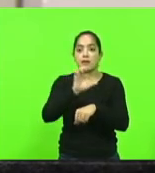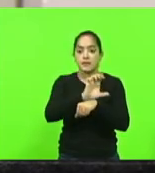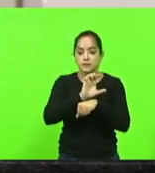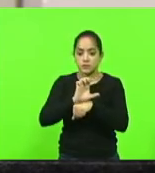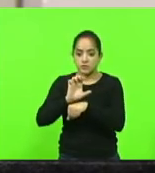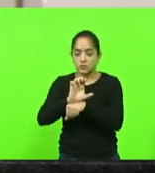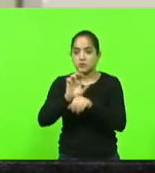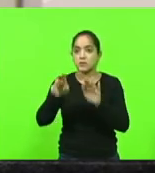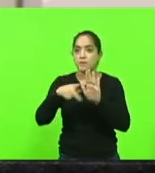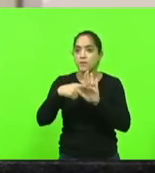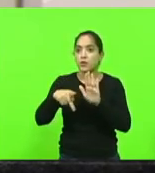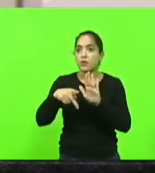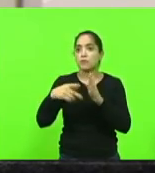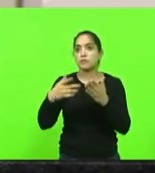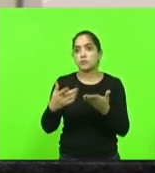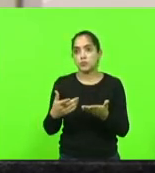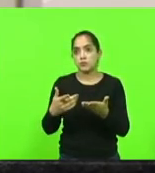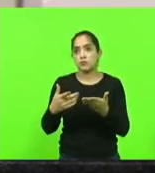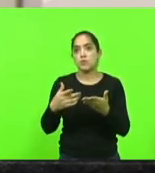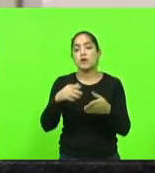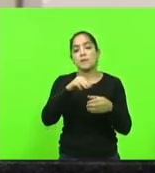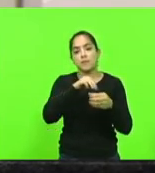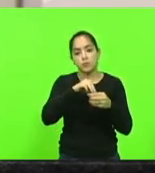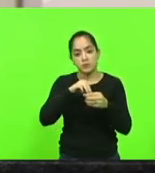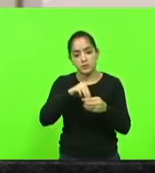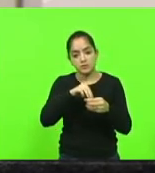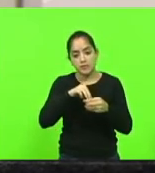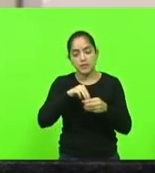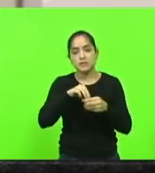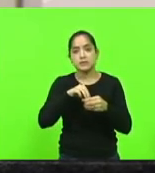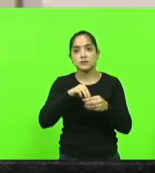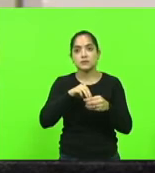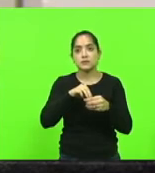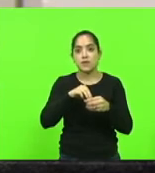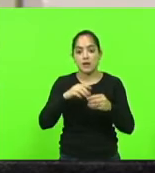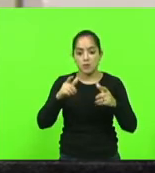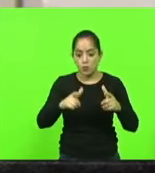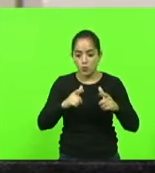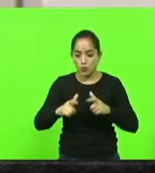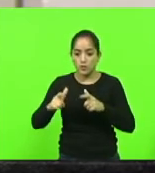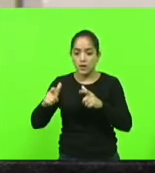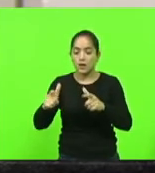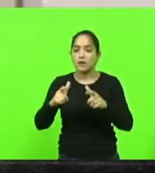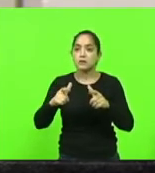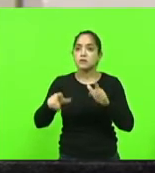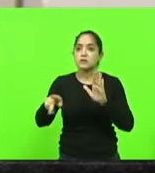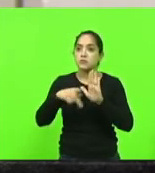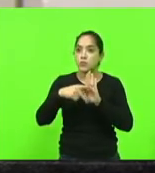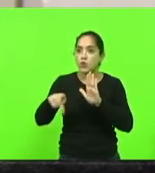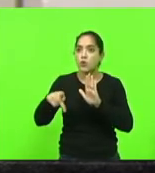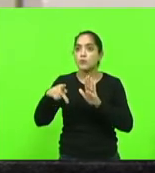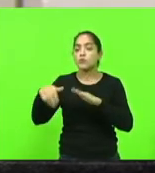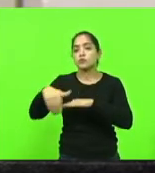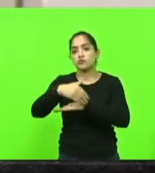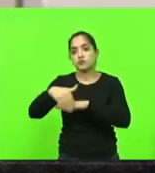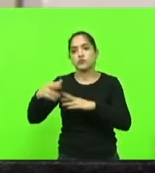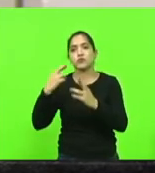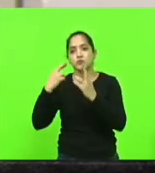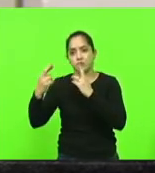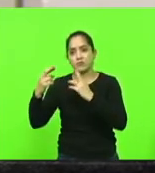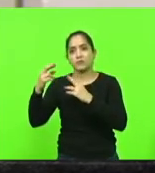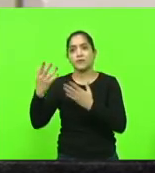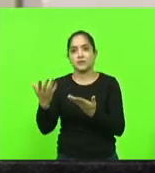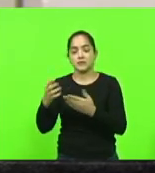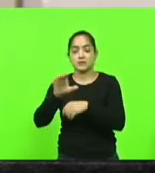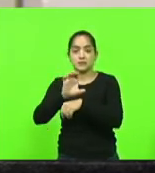federais. Isso também é municipalizar trechos de rodovias estaduais. Muitos prefeitos pedem a municipalização,